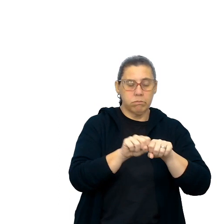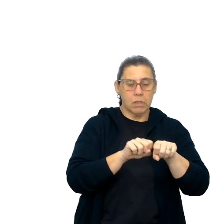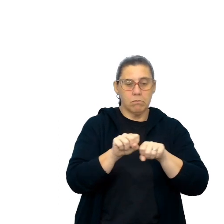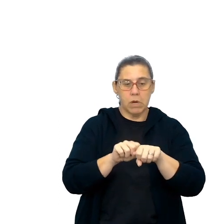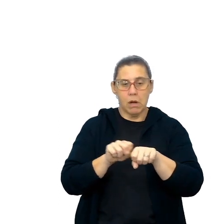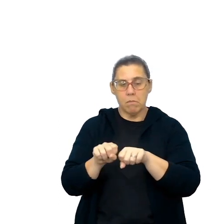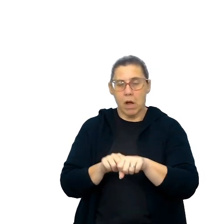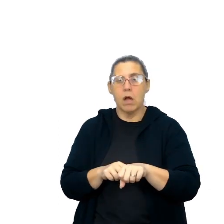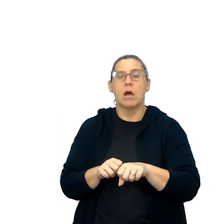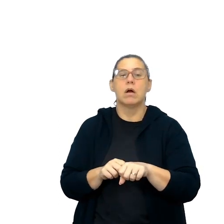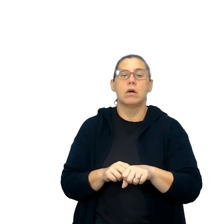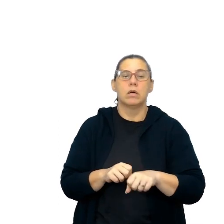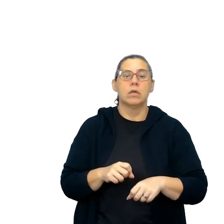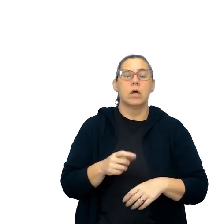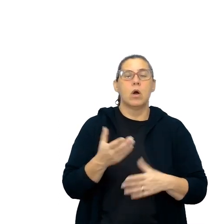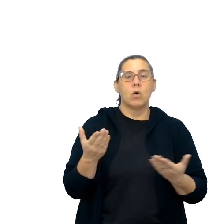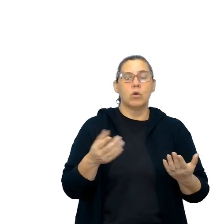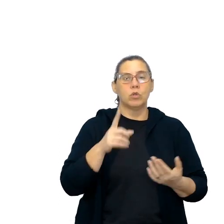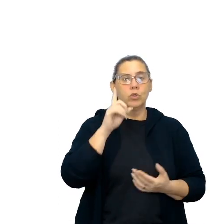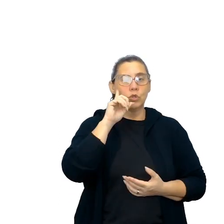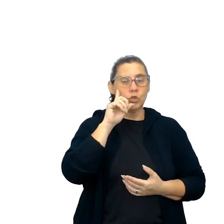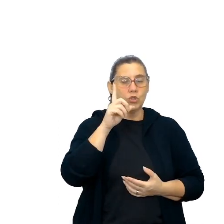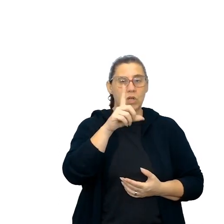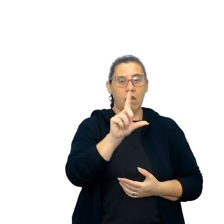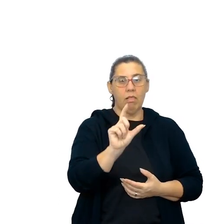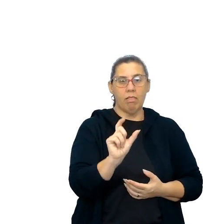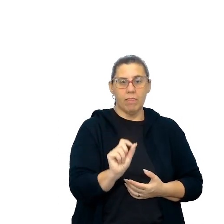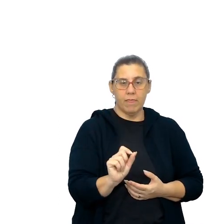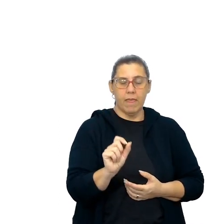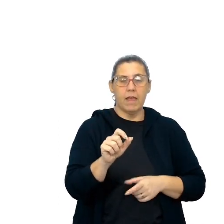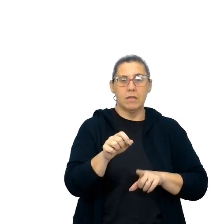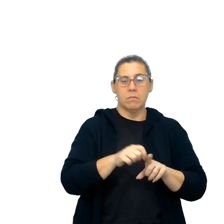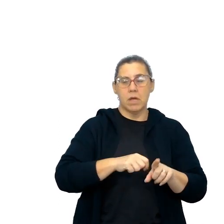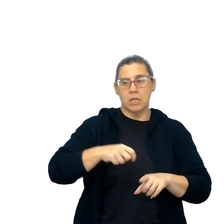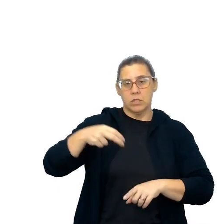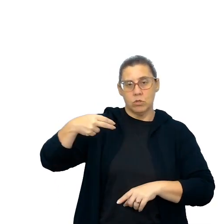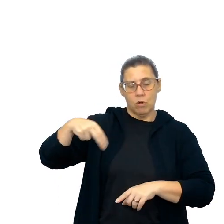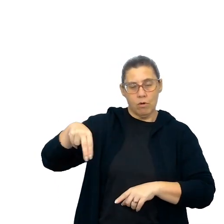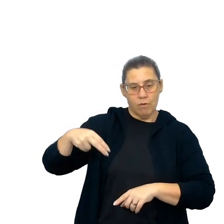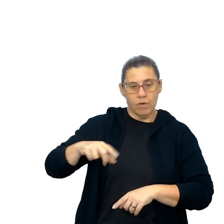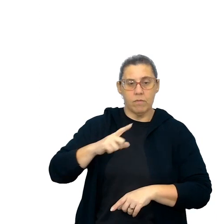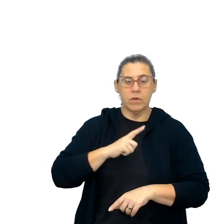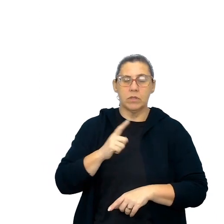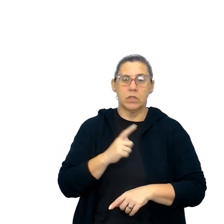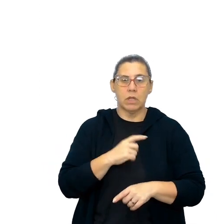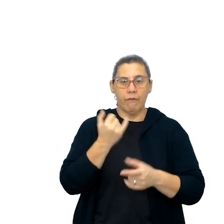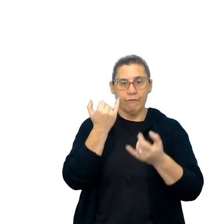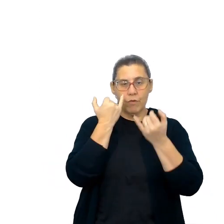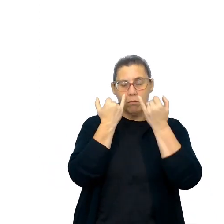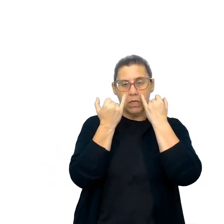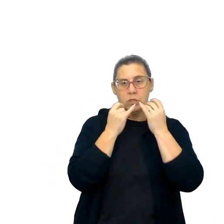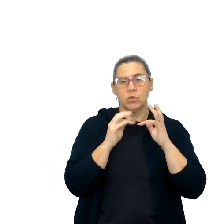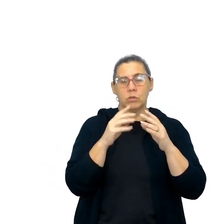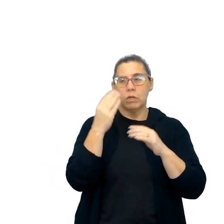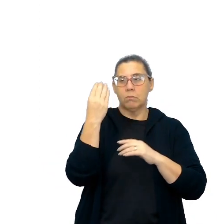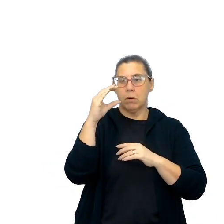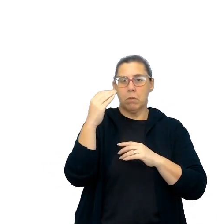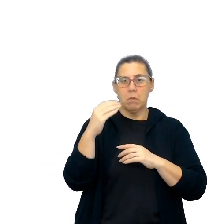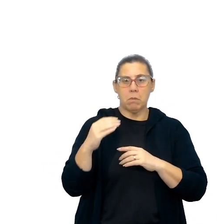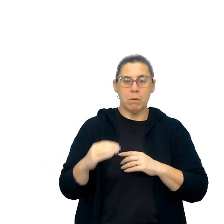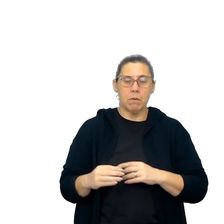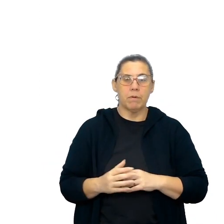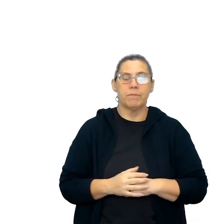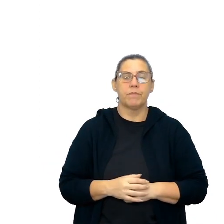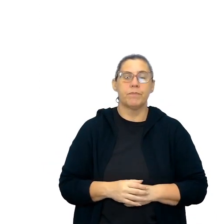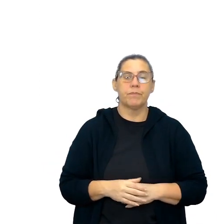No caso dessa formação é do dia 10. Então a gente vai colocar lá dia 10/11 e nós vamos ter o quê? Essas informações para nós colocadas. E aí